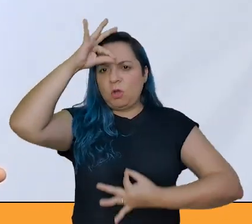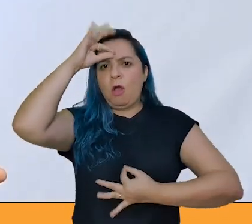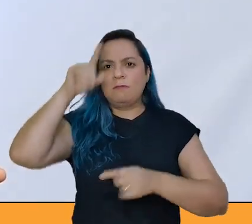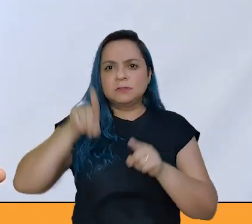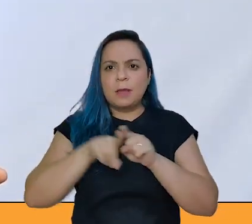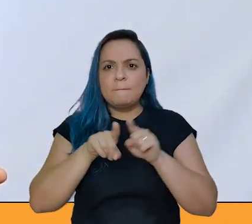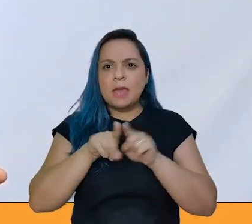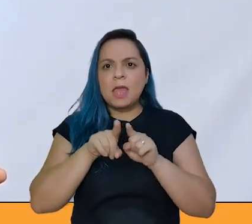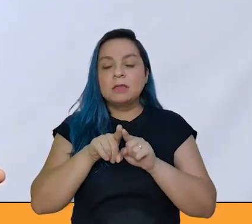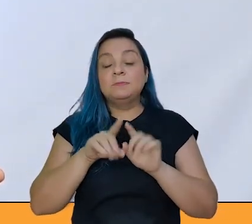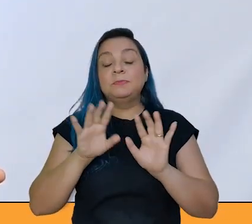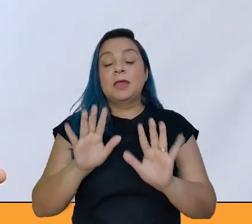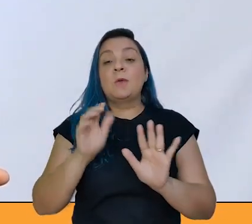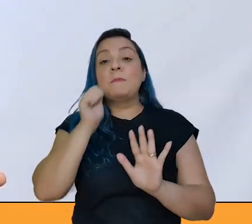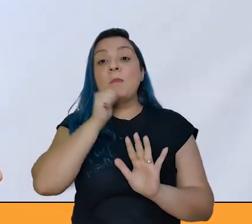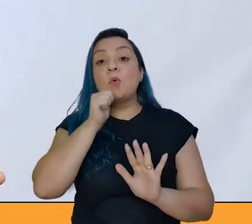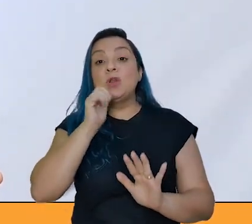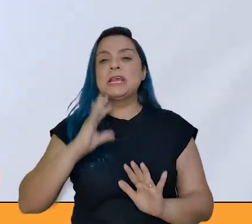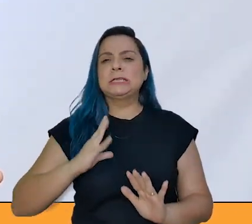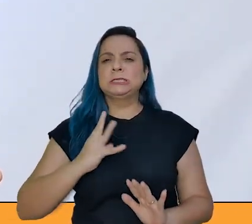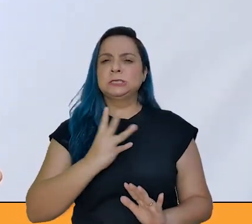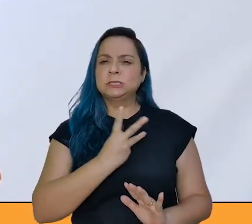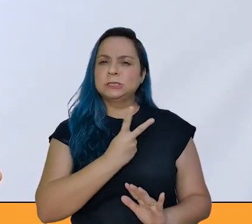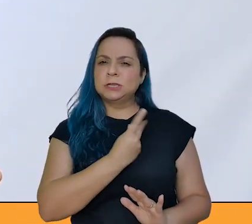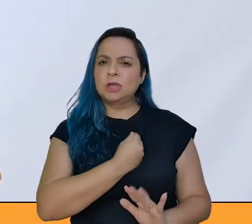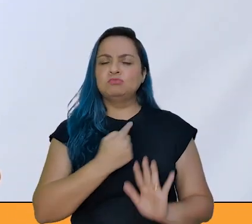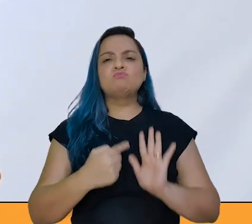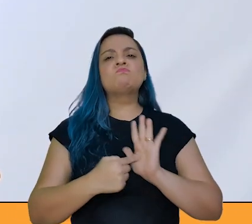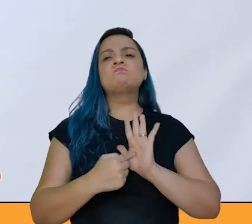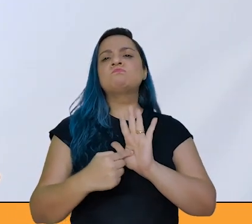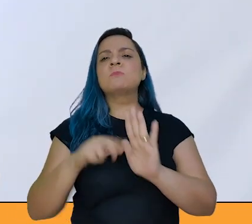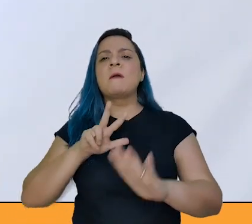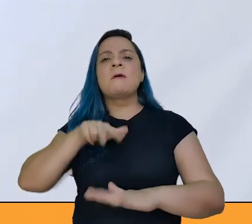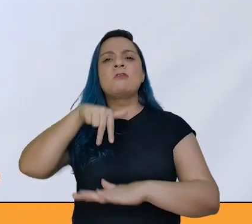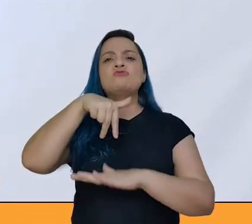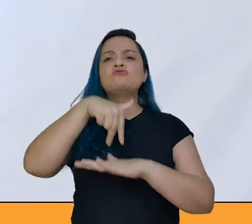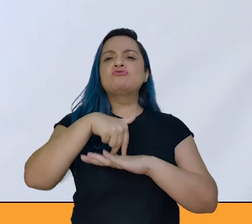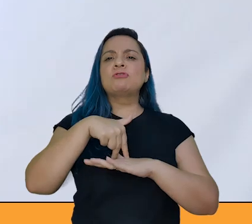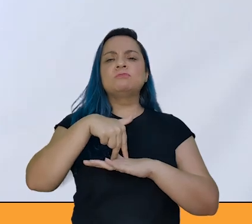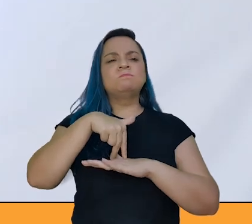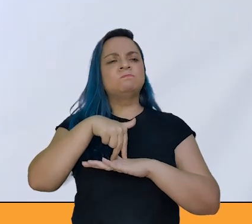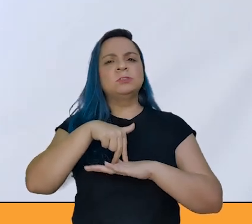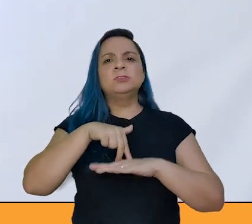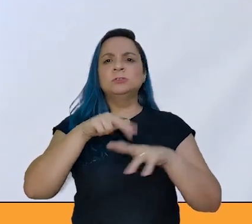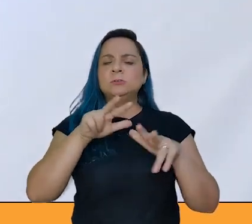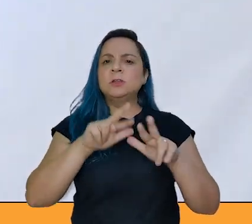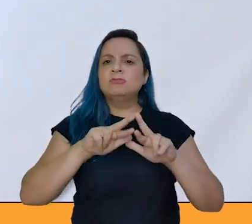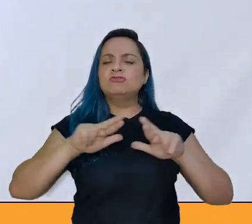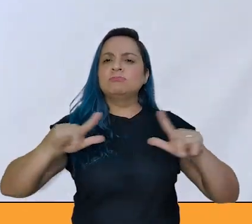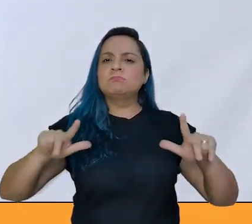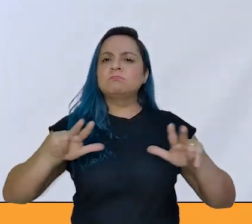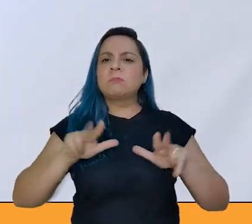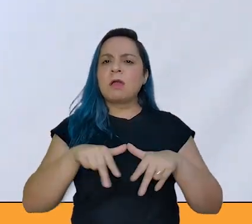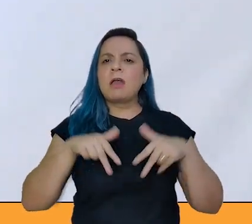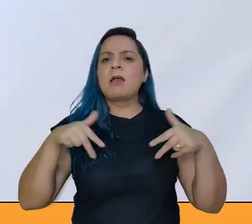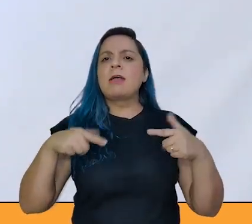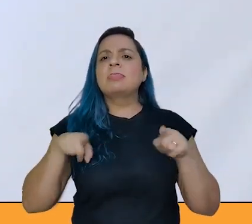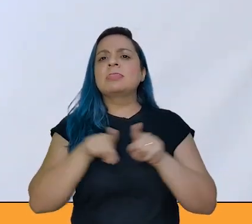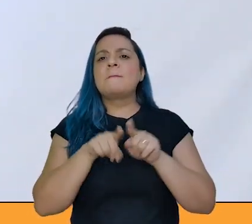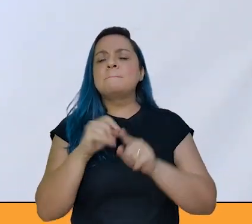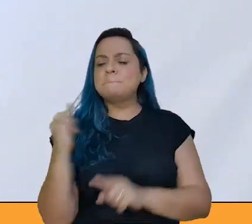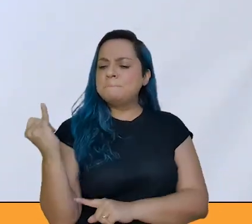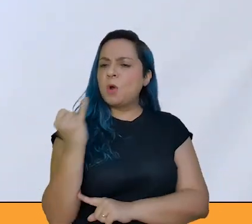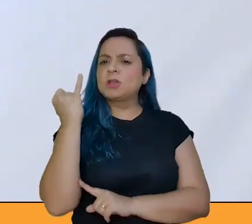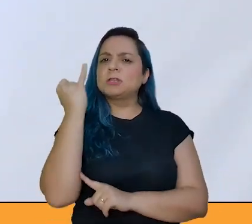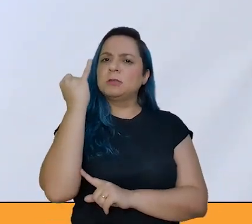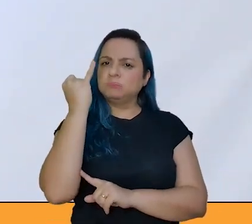mas também é uma mulher trans que traz um lugar de letramento de gênero que é importantíssimo,